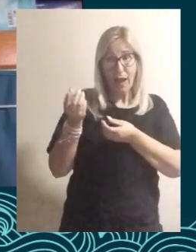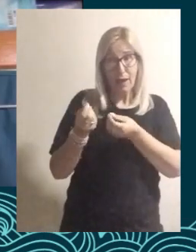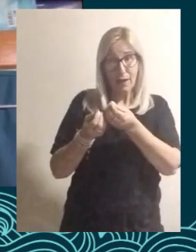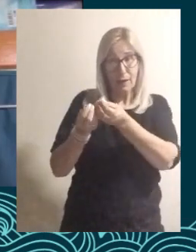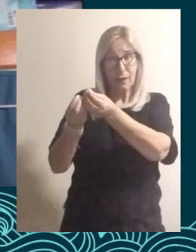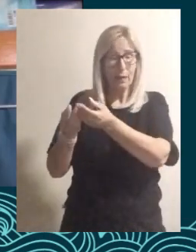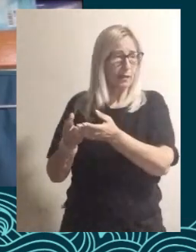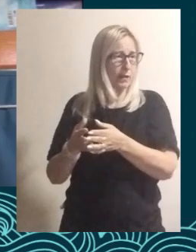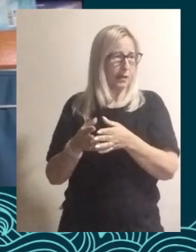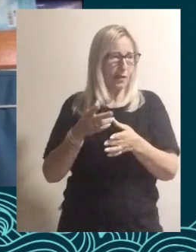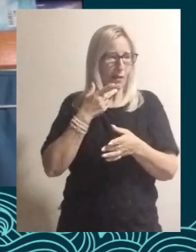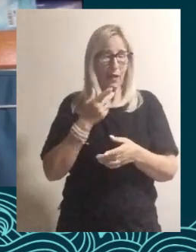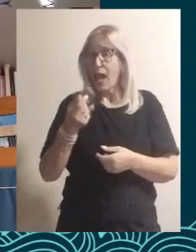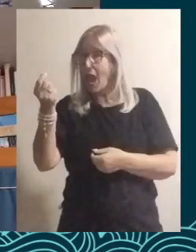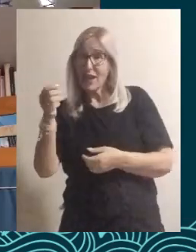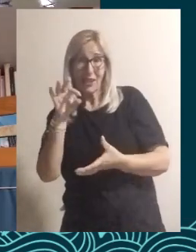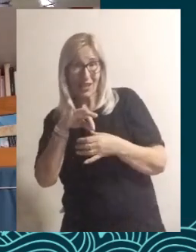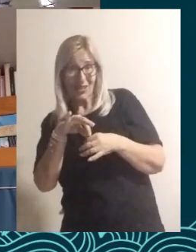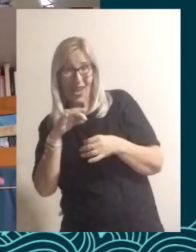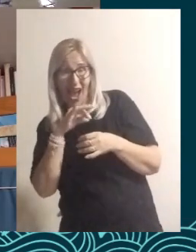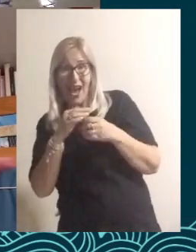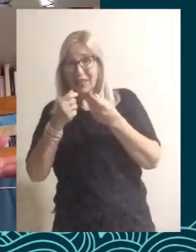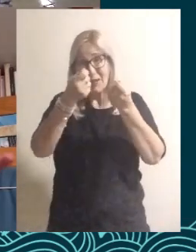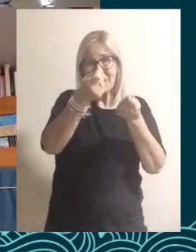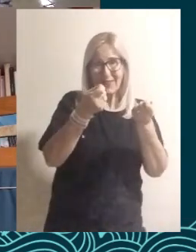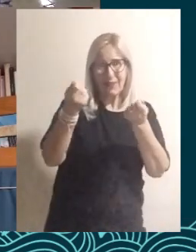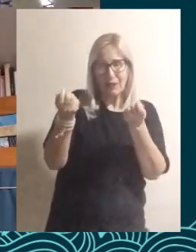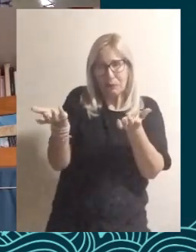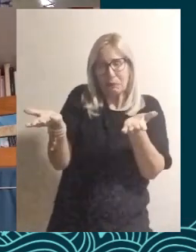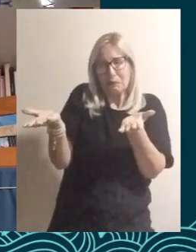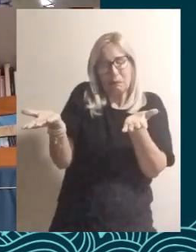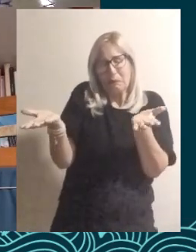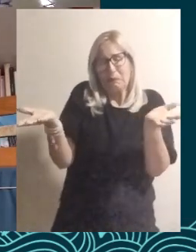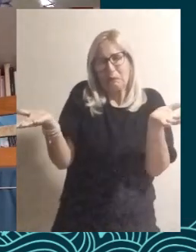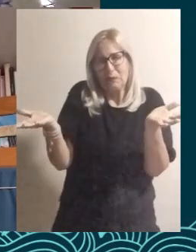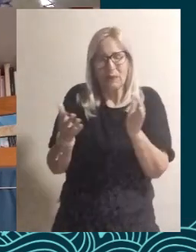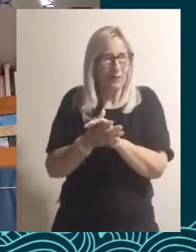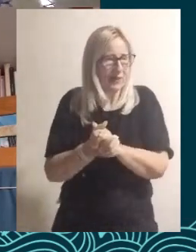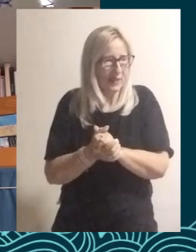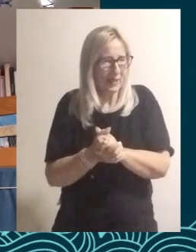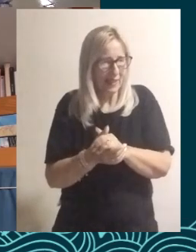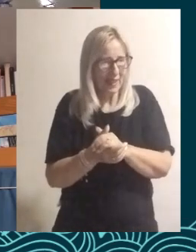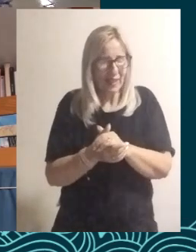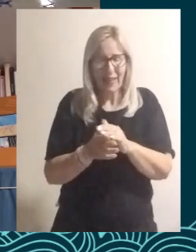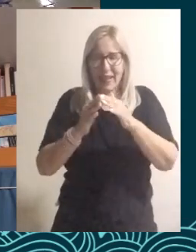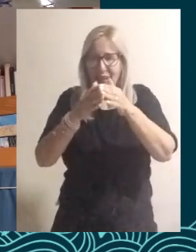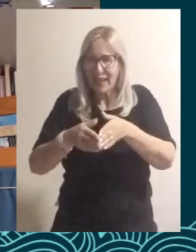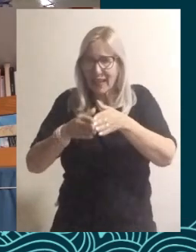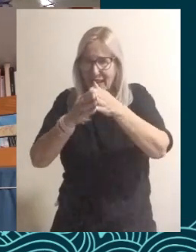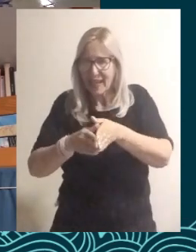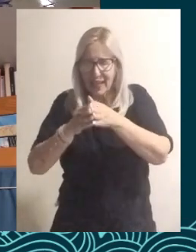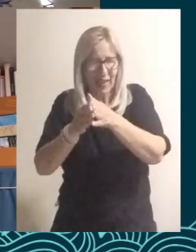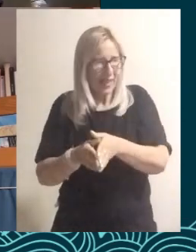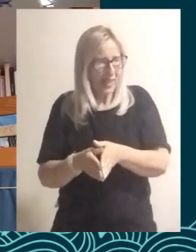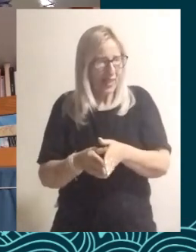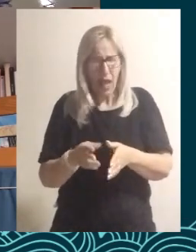para pessoas invisíveis que estavam dentro do barco. Aí eu falei, vocês querem chá, querem biscoito? Aí eu ofereci os biscoitos. E eu lembro que